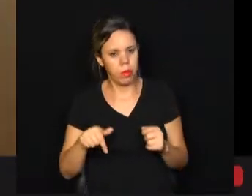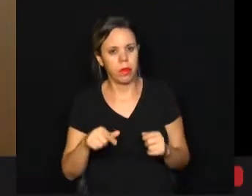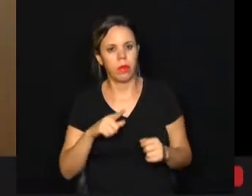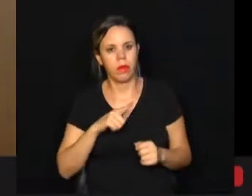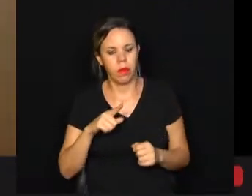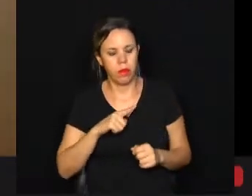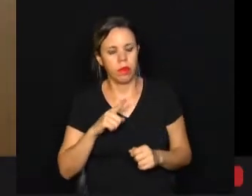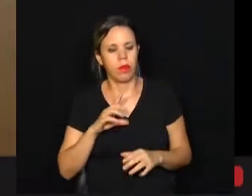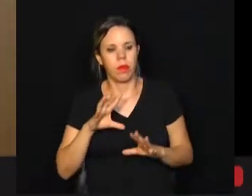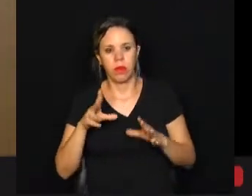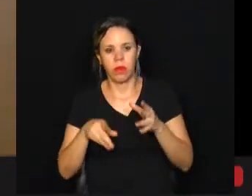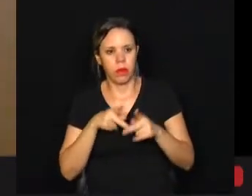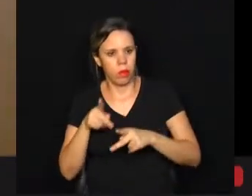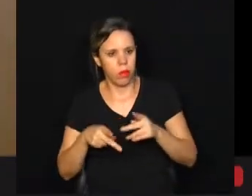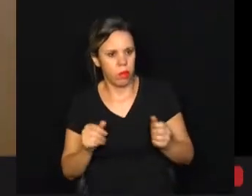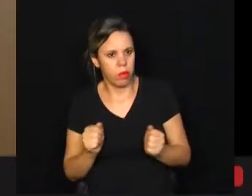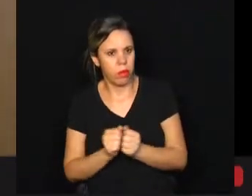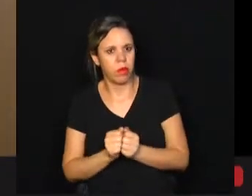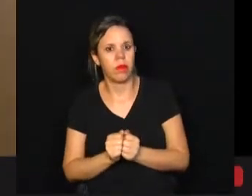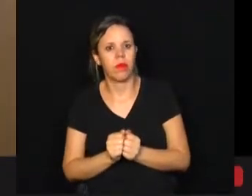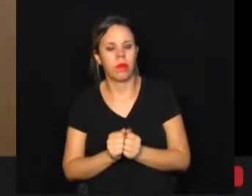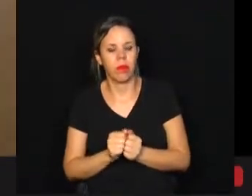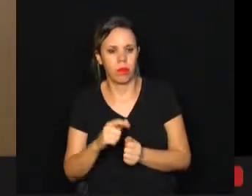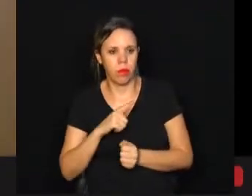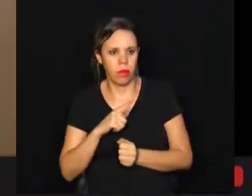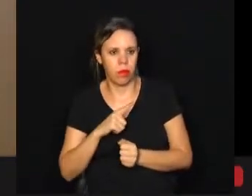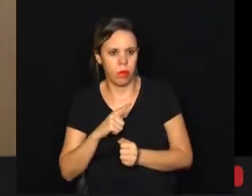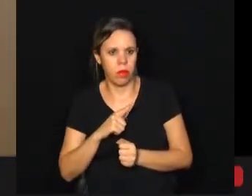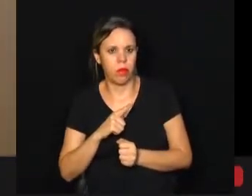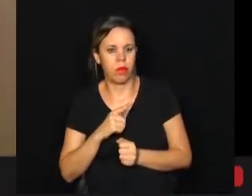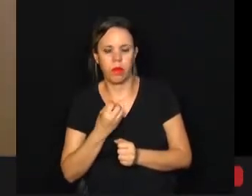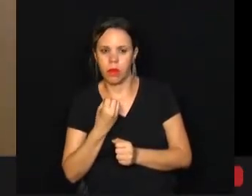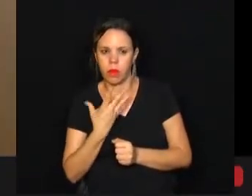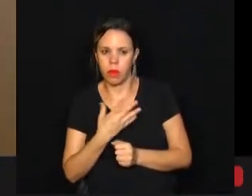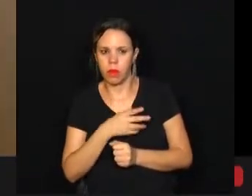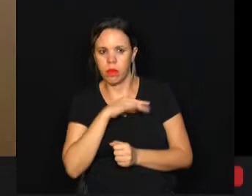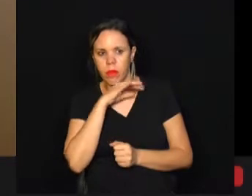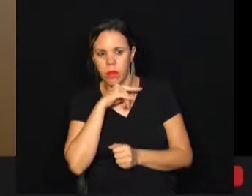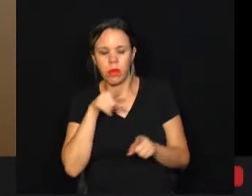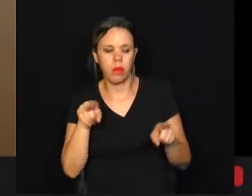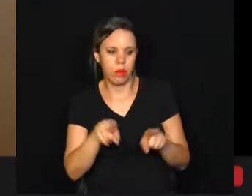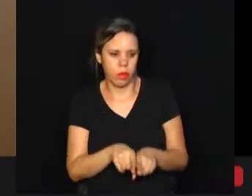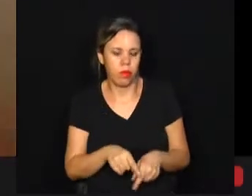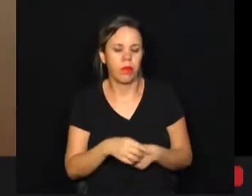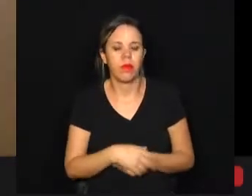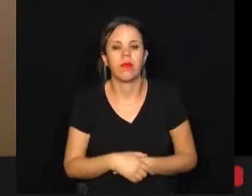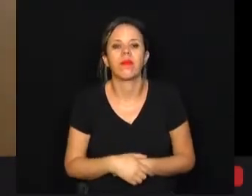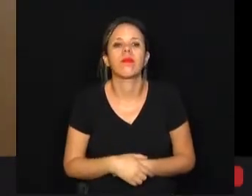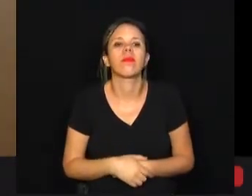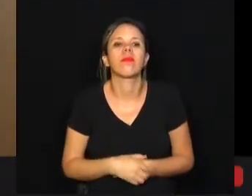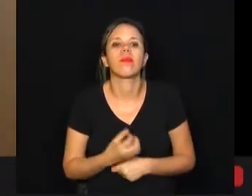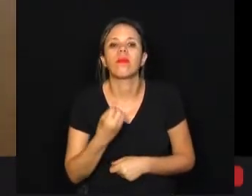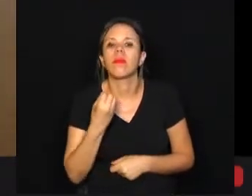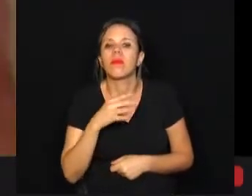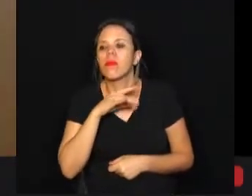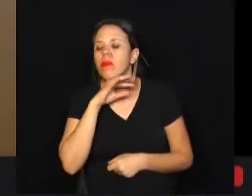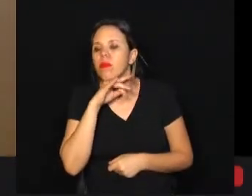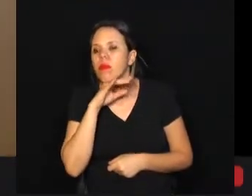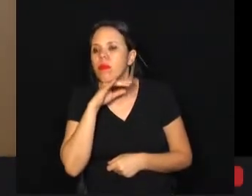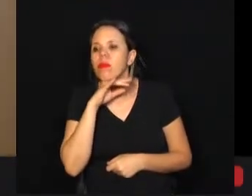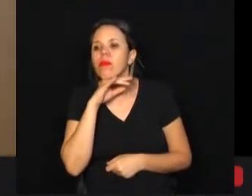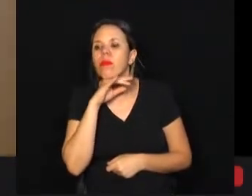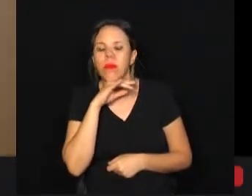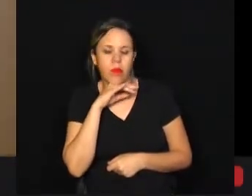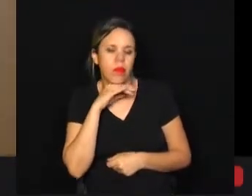caber todo mundo. Nesse todo tem que caber tudo de bom e de ruim. O bom e o ruim